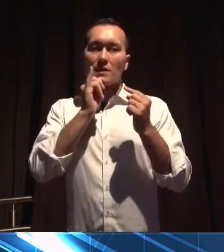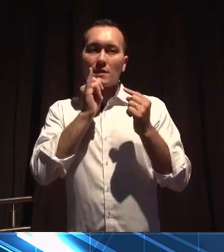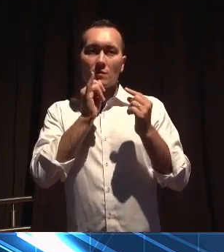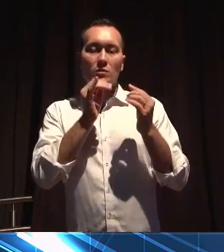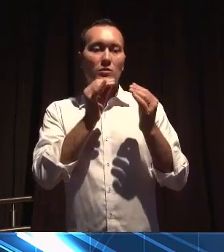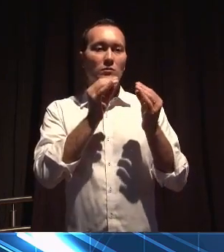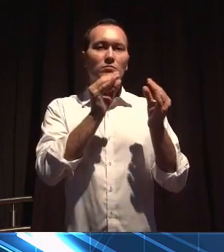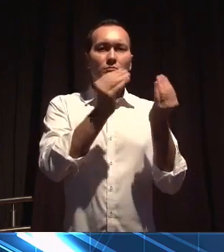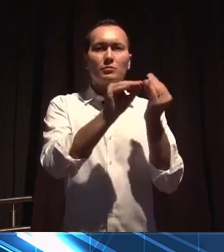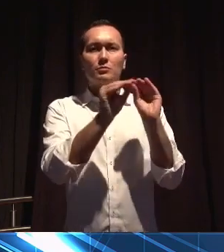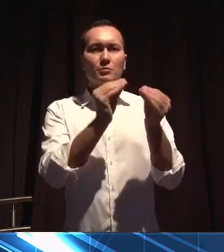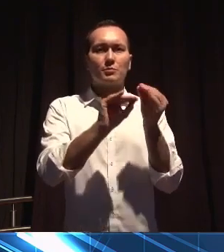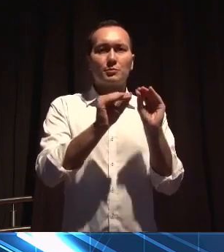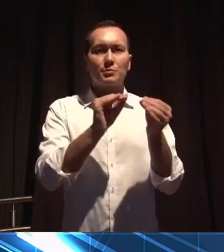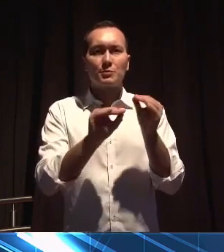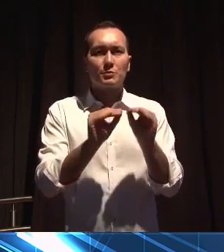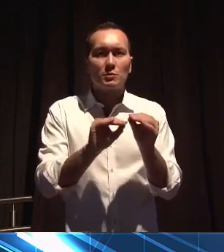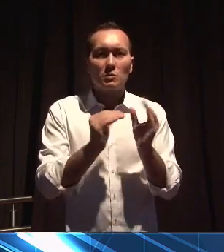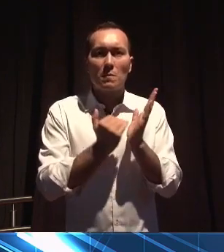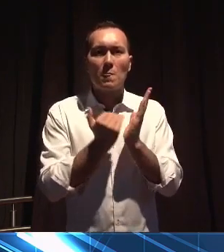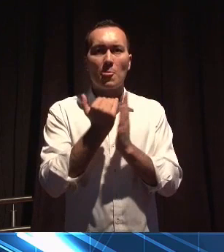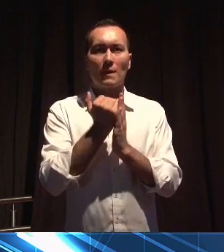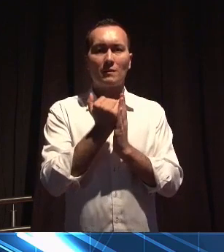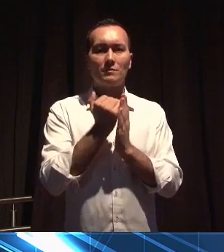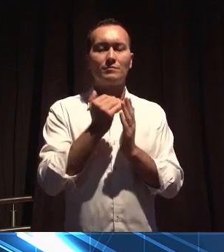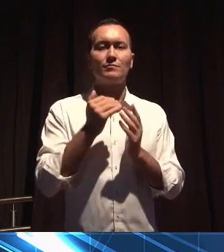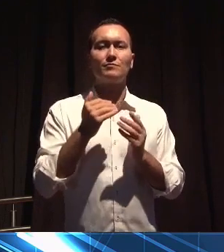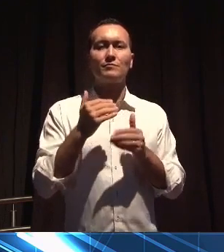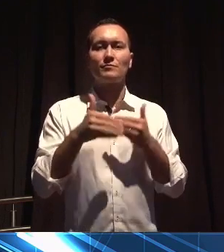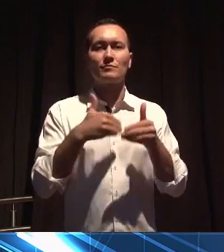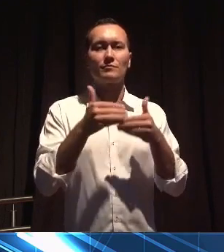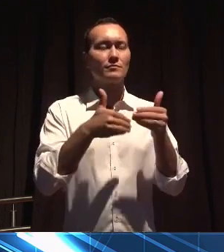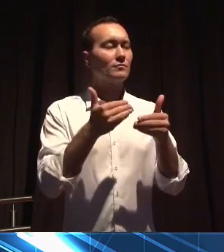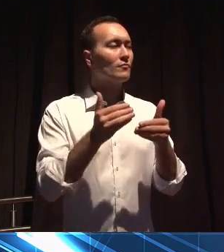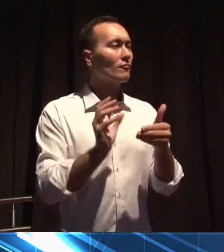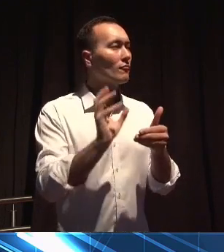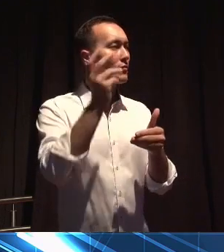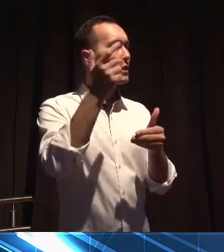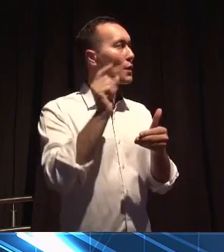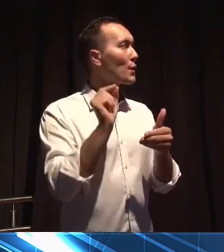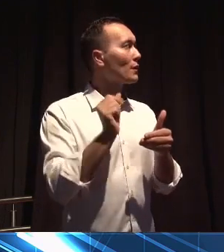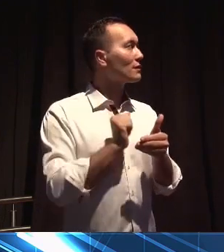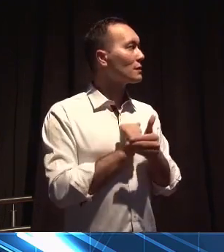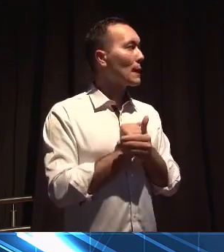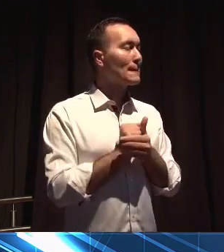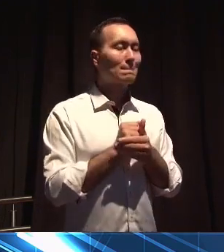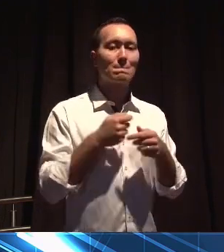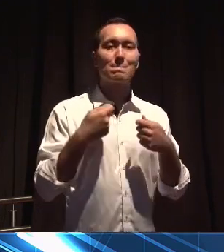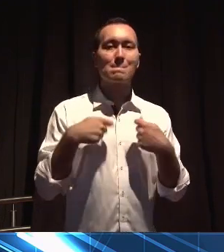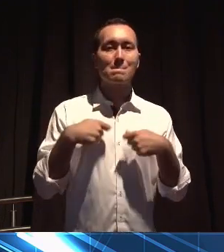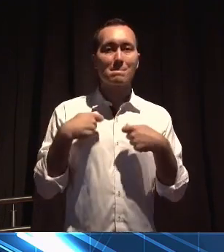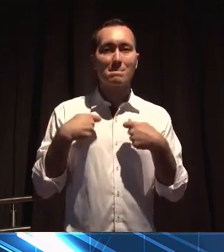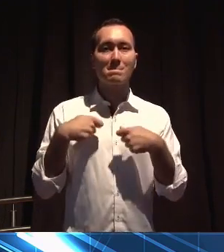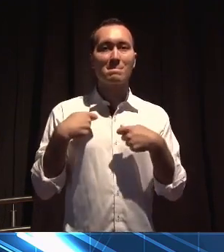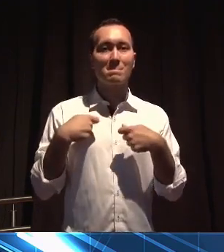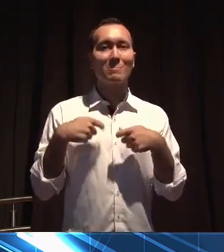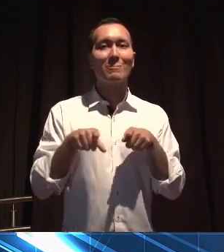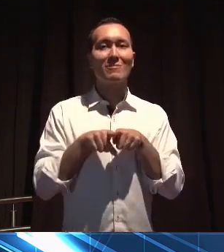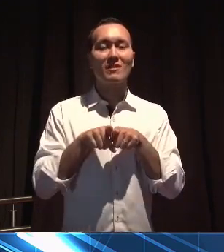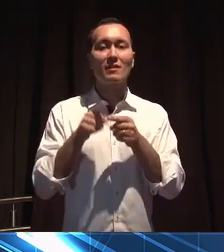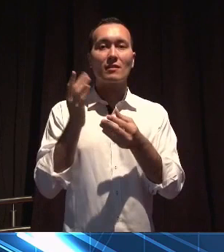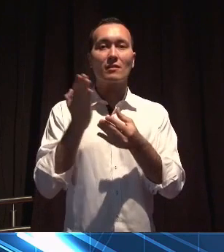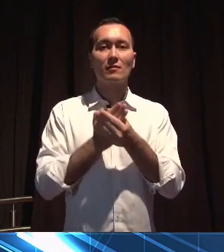implementarmente é fácil mas precisa criar no projeto um arquivinho especial que é no diretório